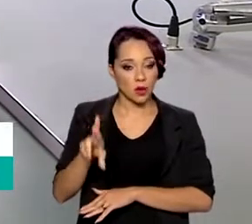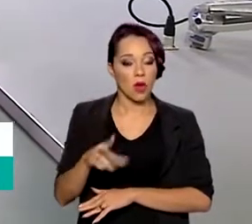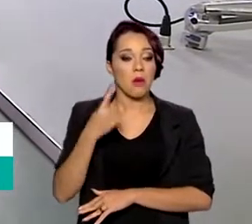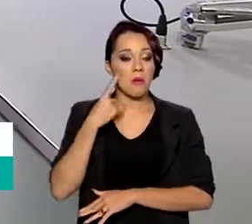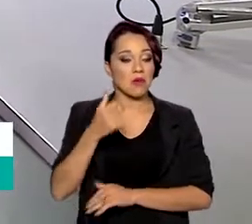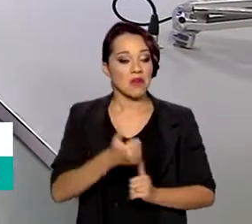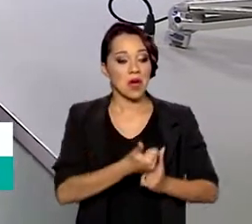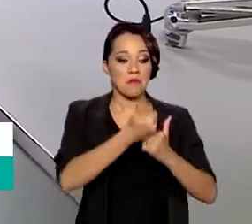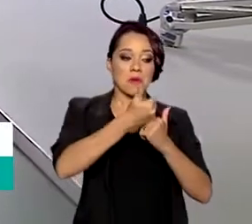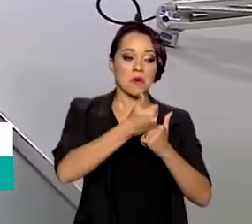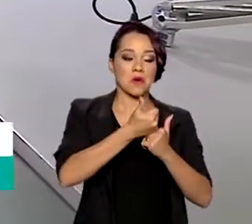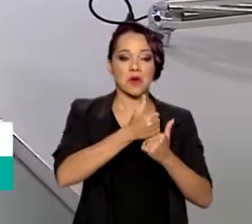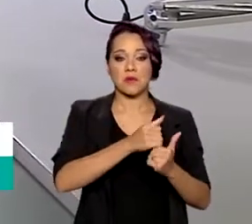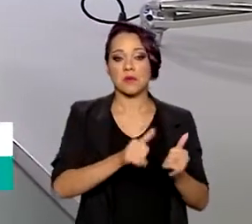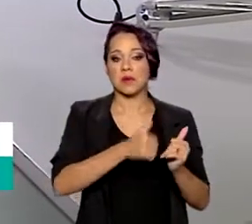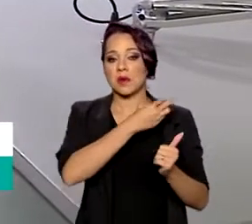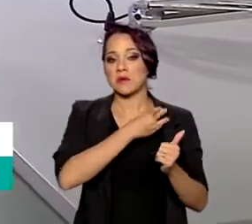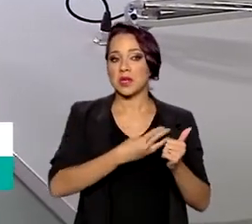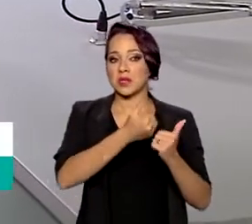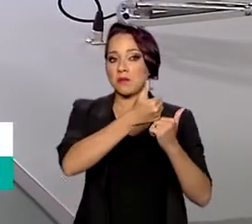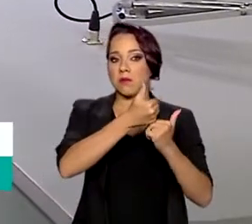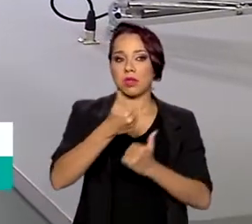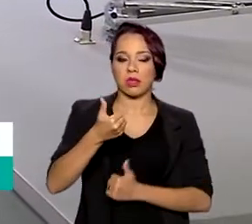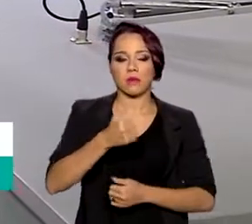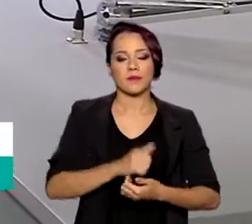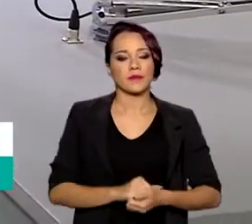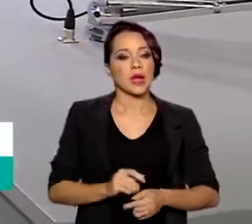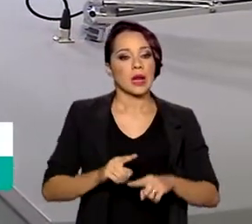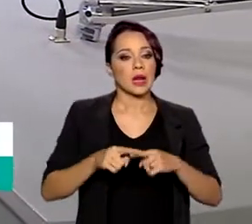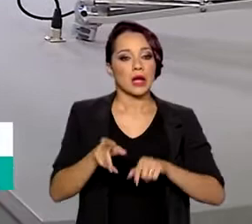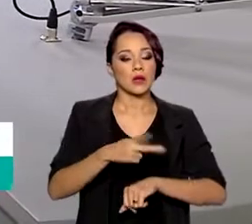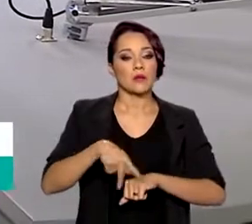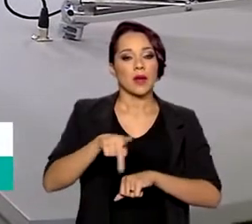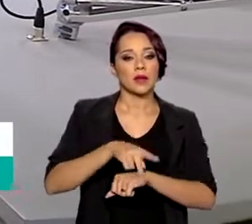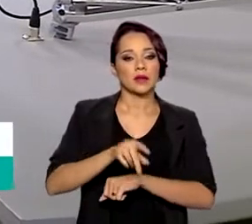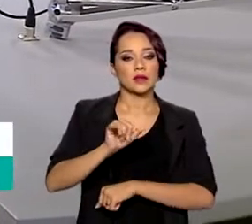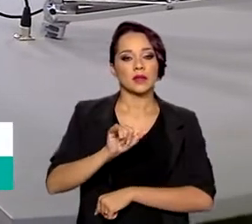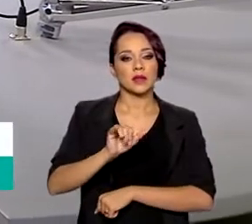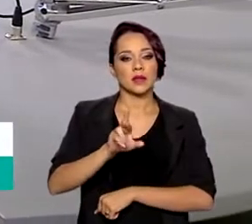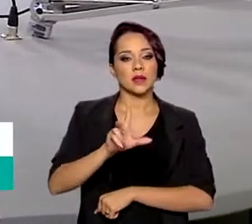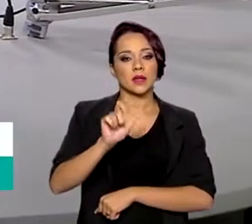seu apoio ao primeiro-ministro. Na Irlanda do Norte, os